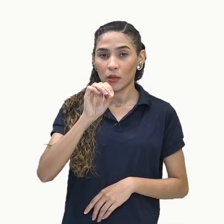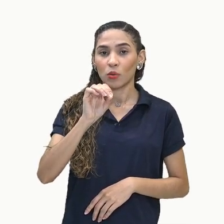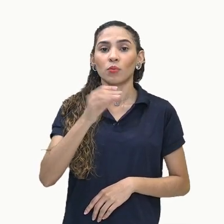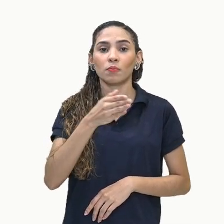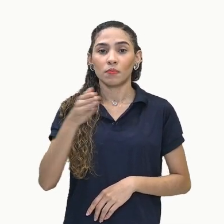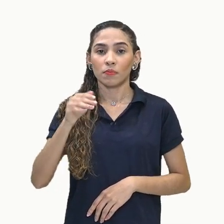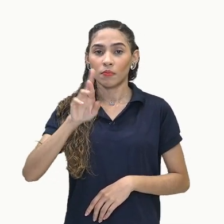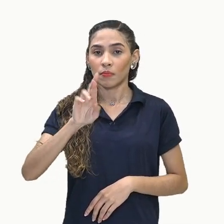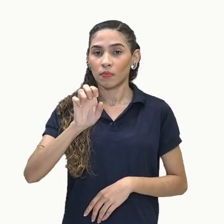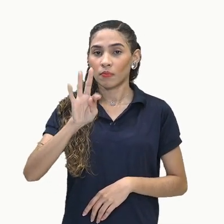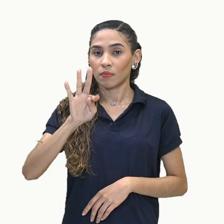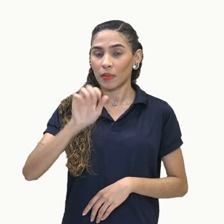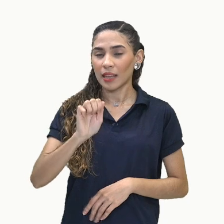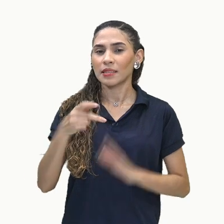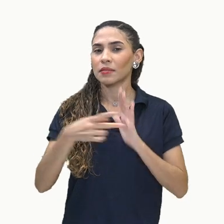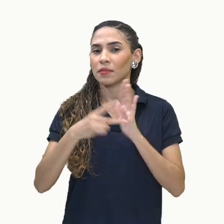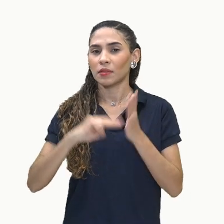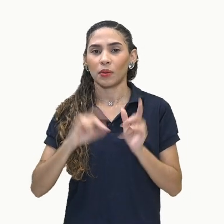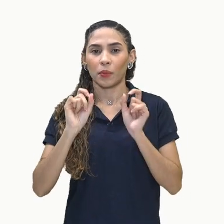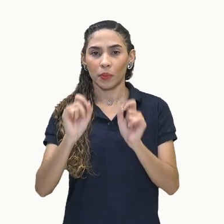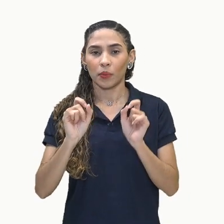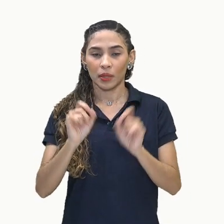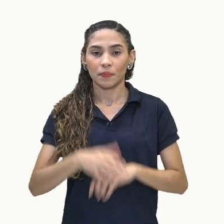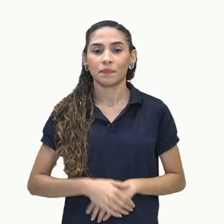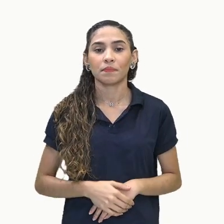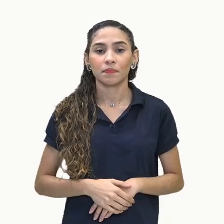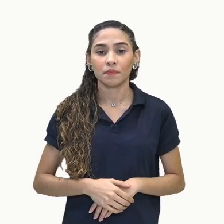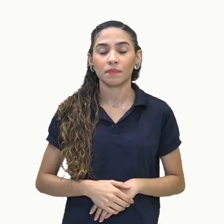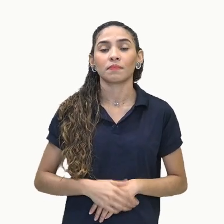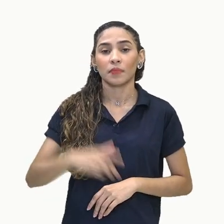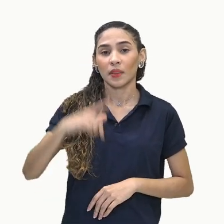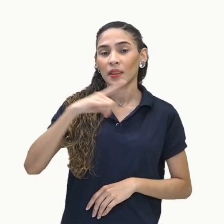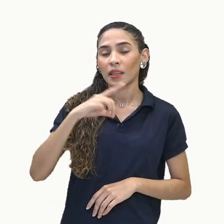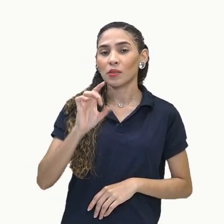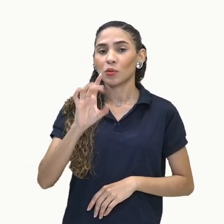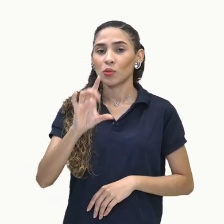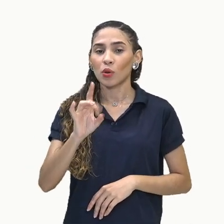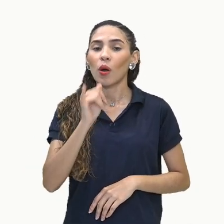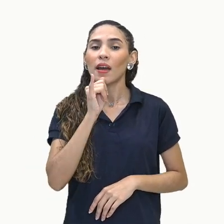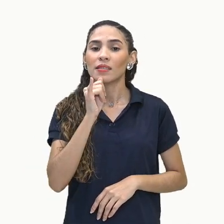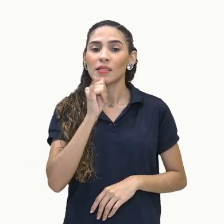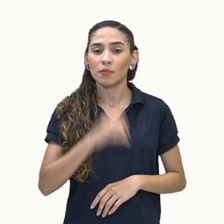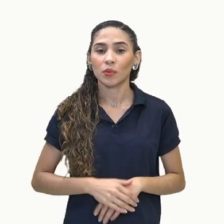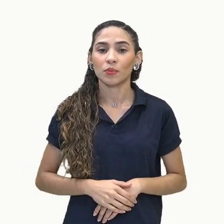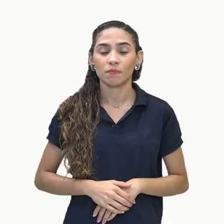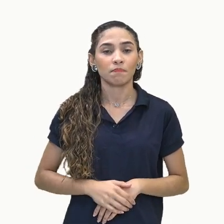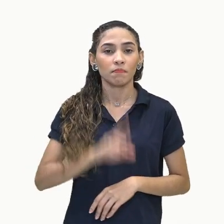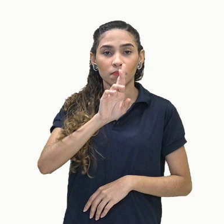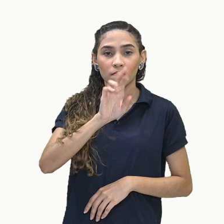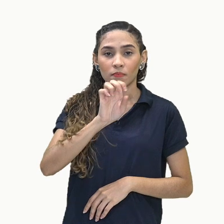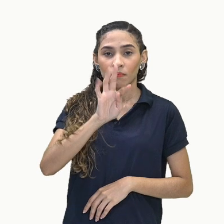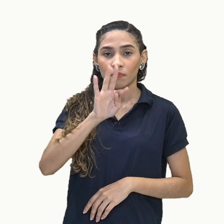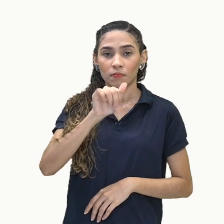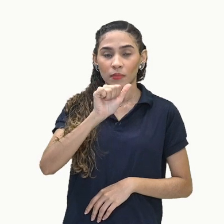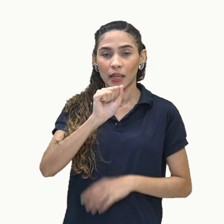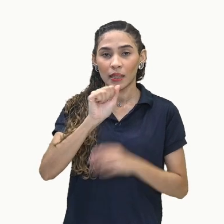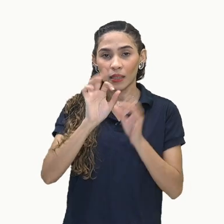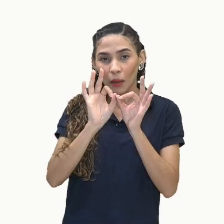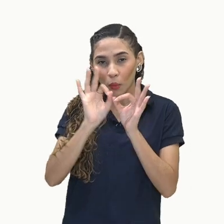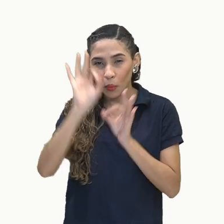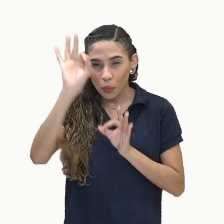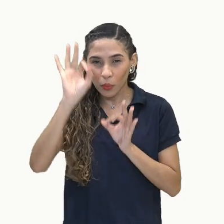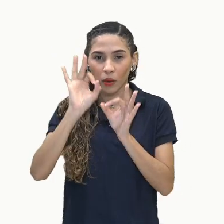isso? Significa que é composto apenas de retas, tá bom?